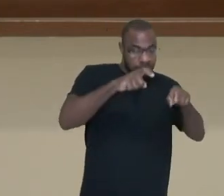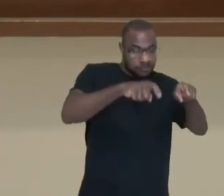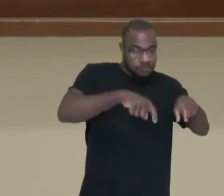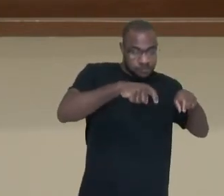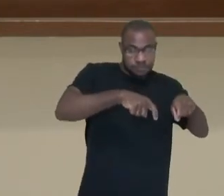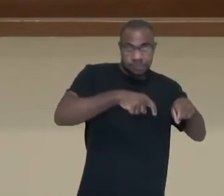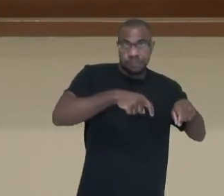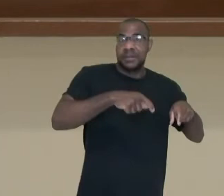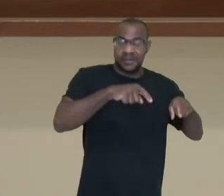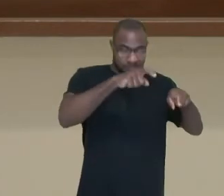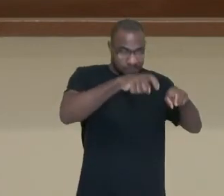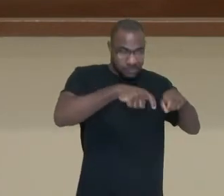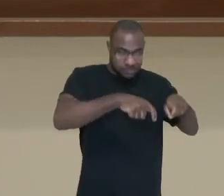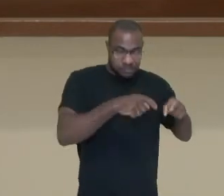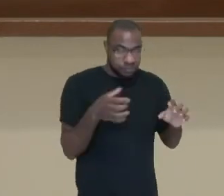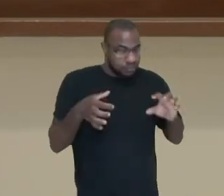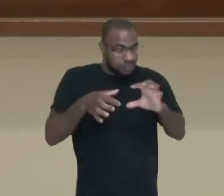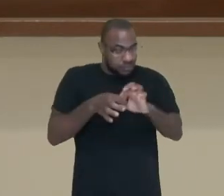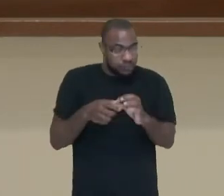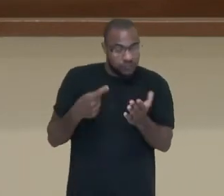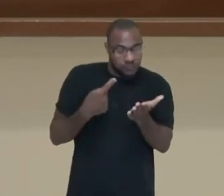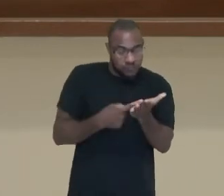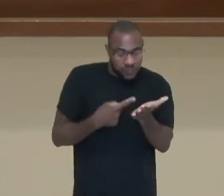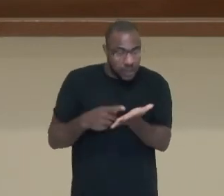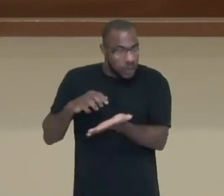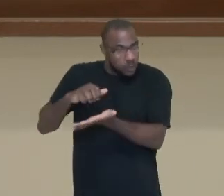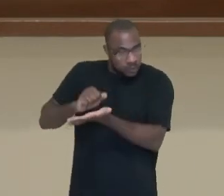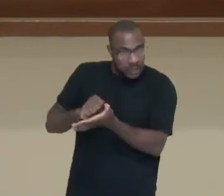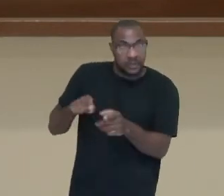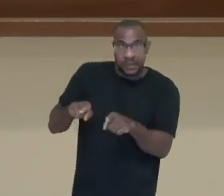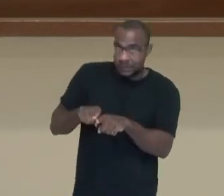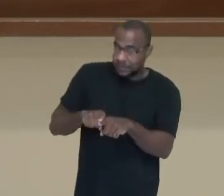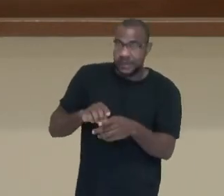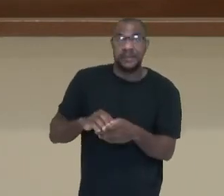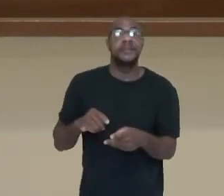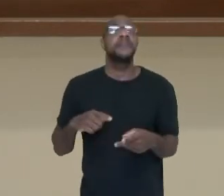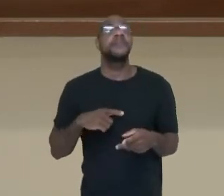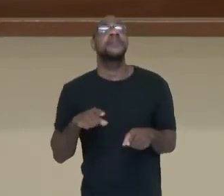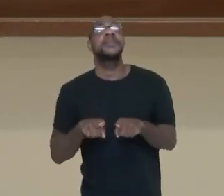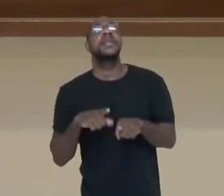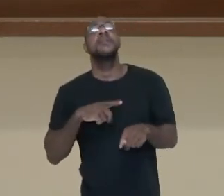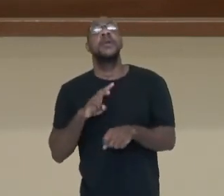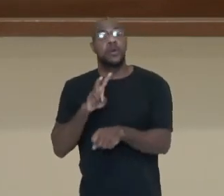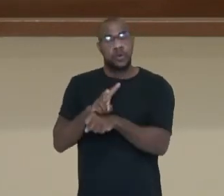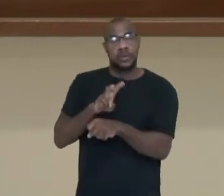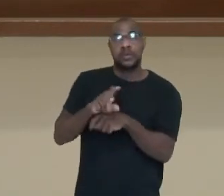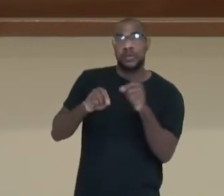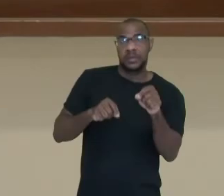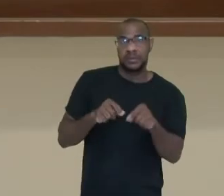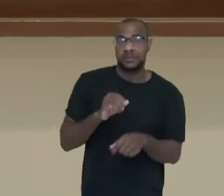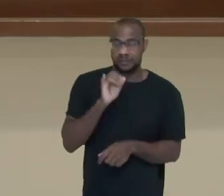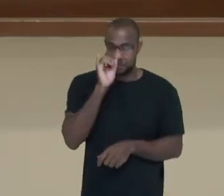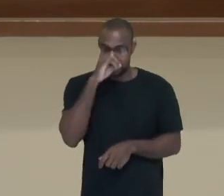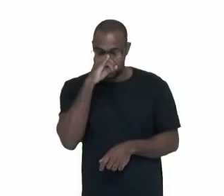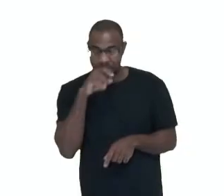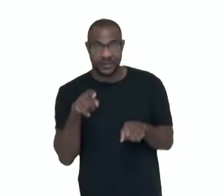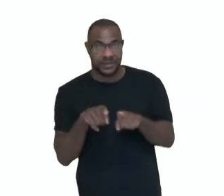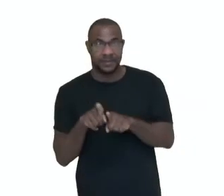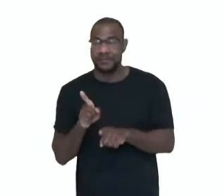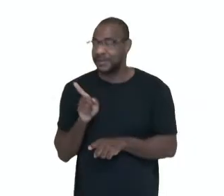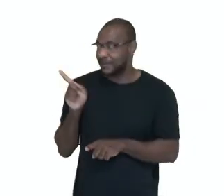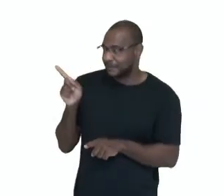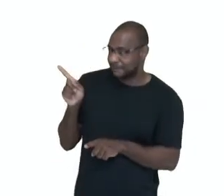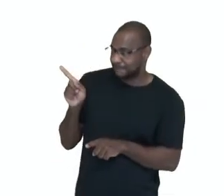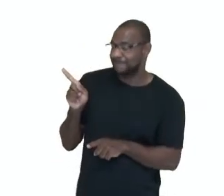uma lucratividade bem certa ao produtor. Temos a questão da criação da parte suína, que